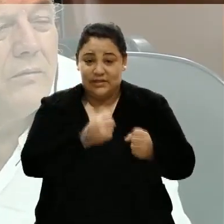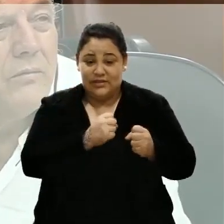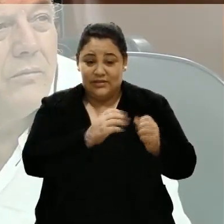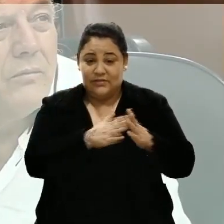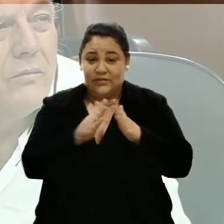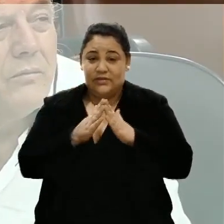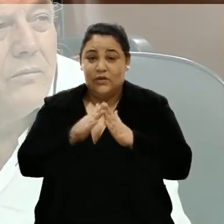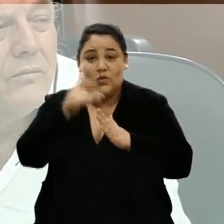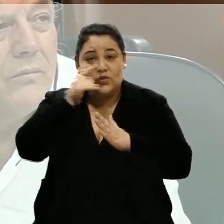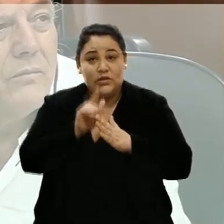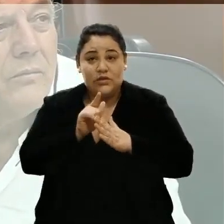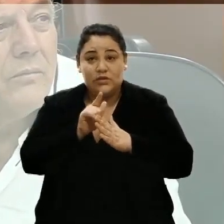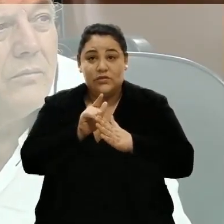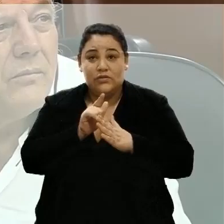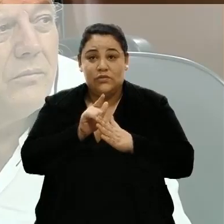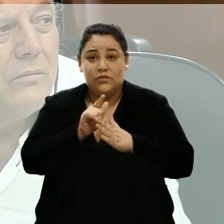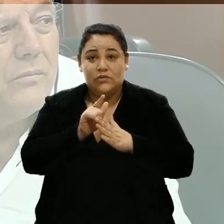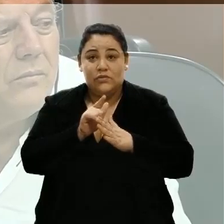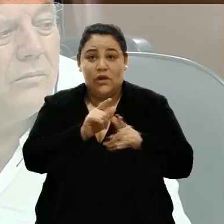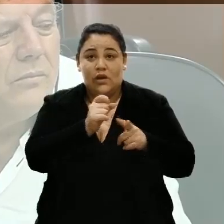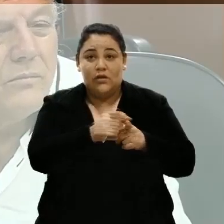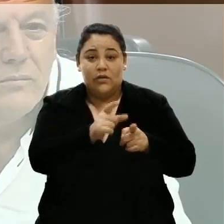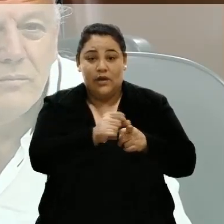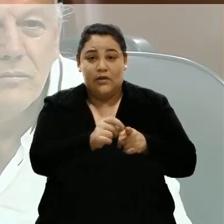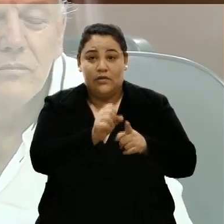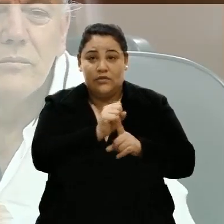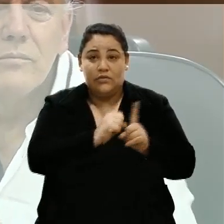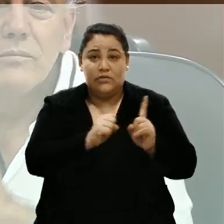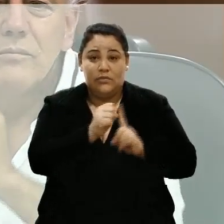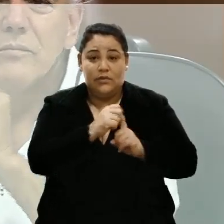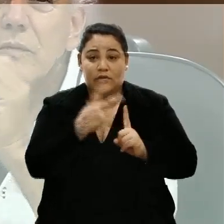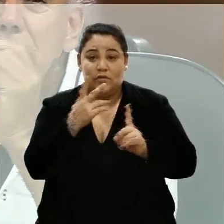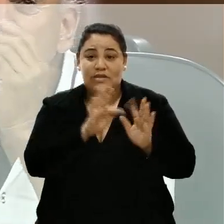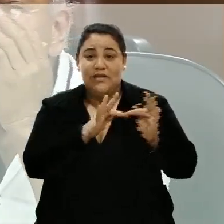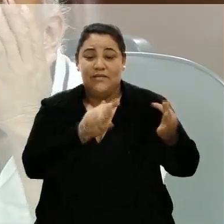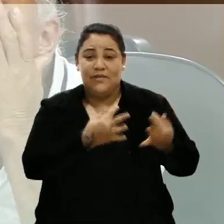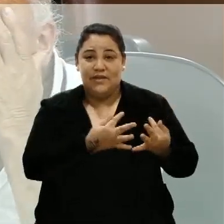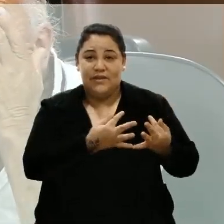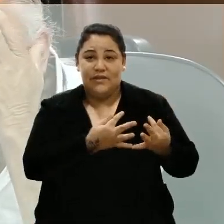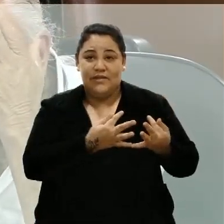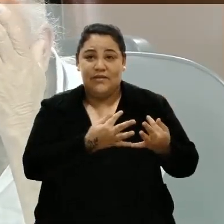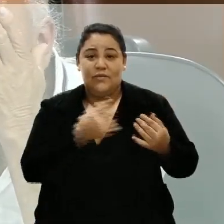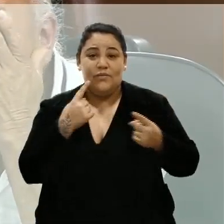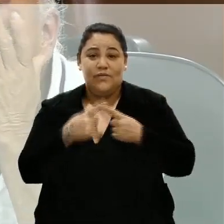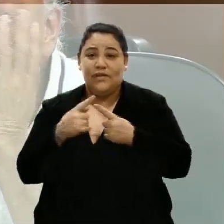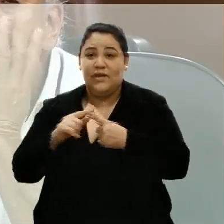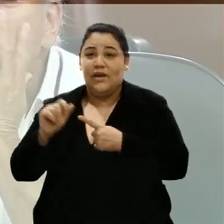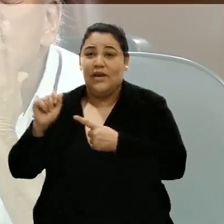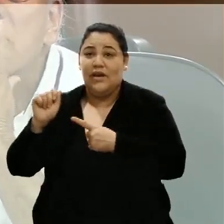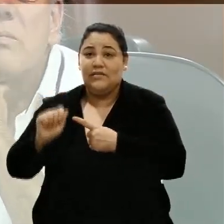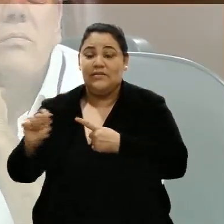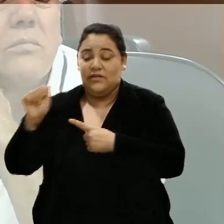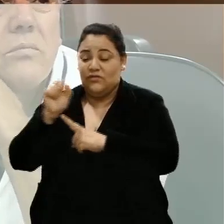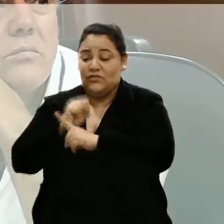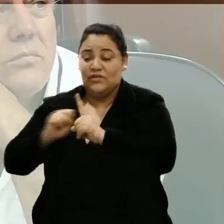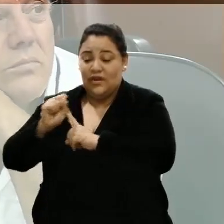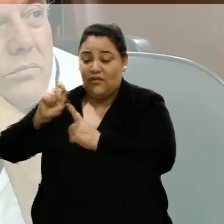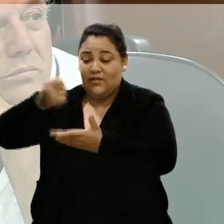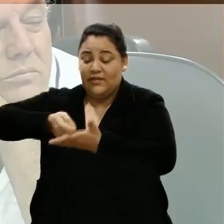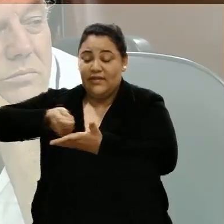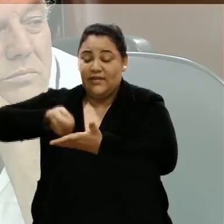2 famílias. Até hoje, faz 1 ano, eles não conseguiram aluguel social. Mesmo as assistentes sociais tentando